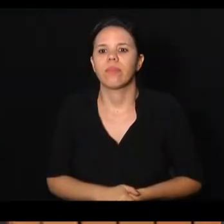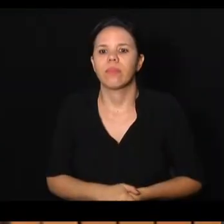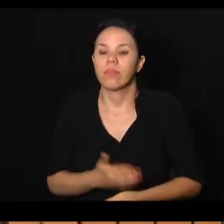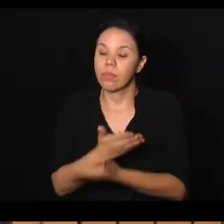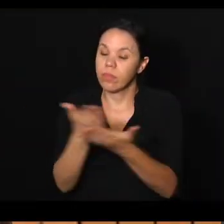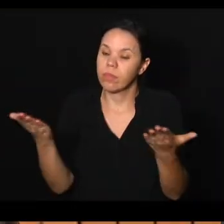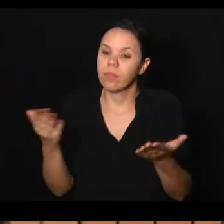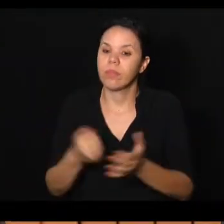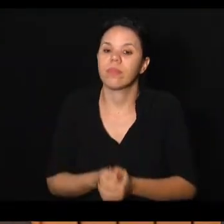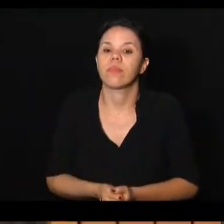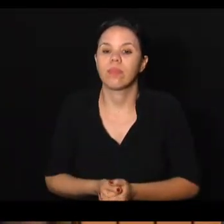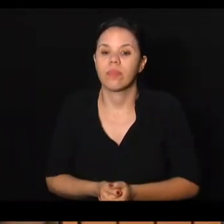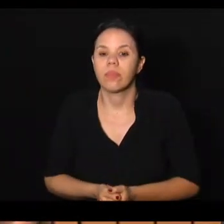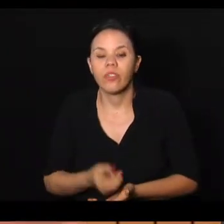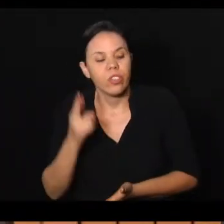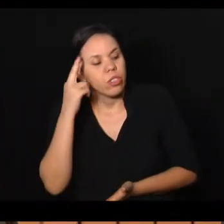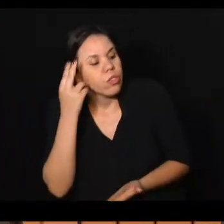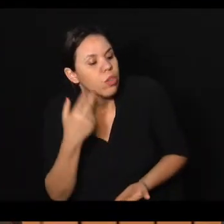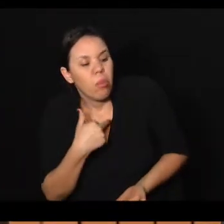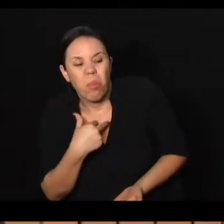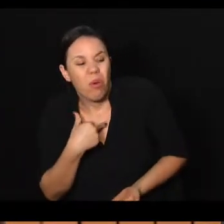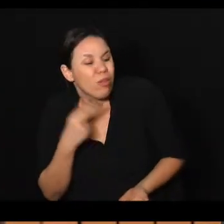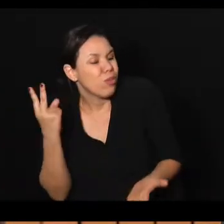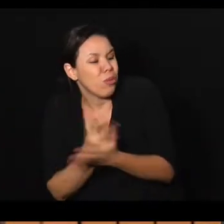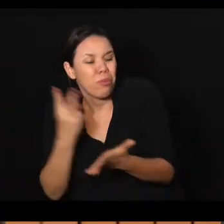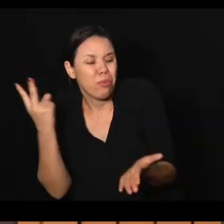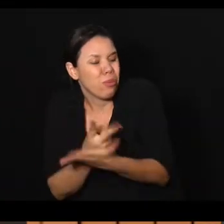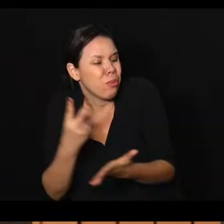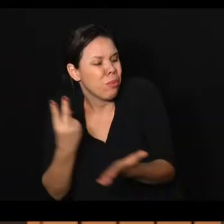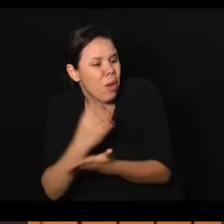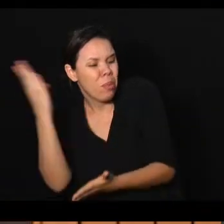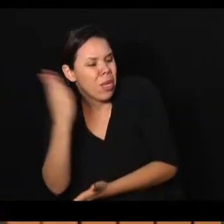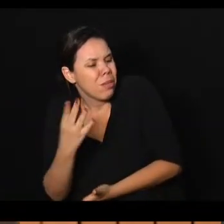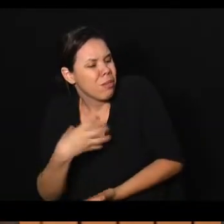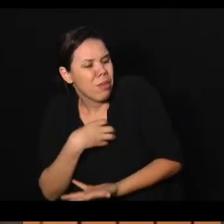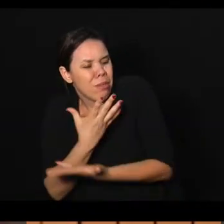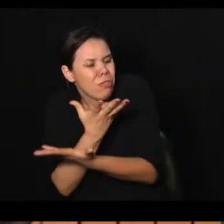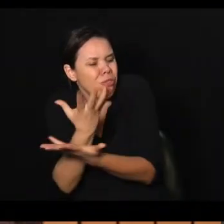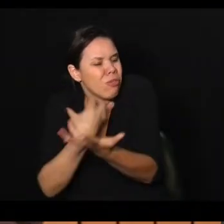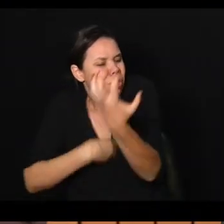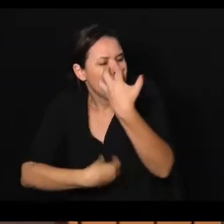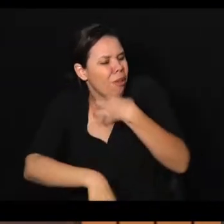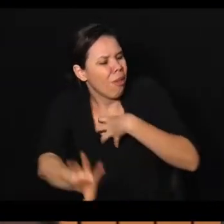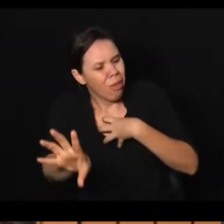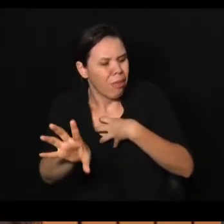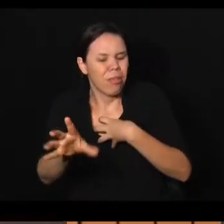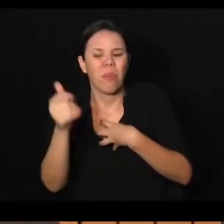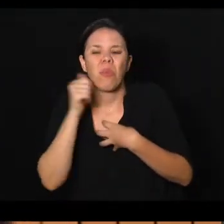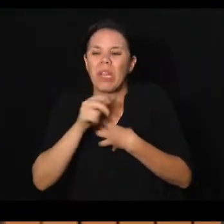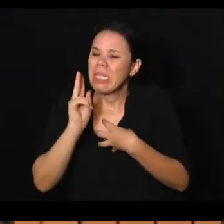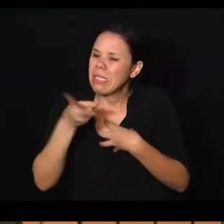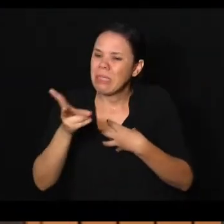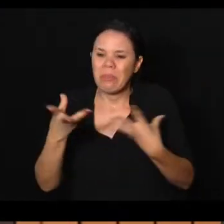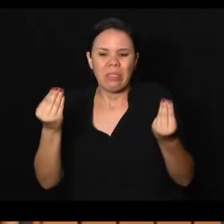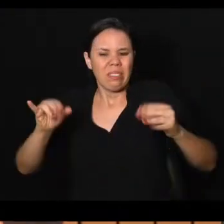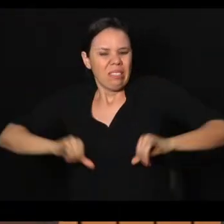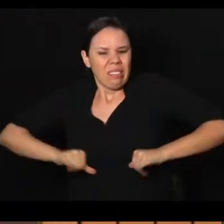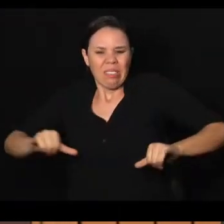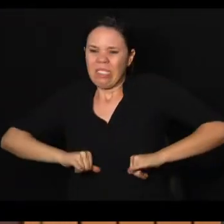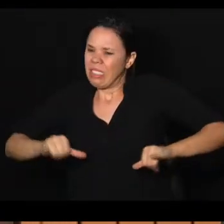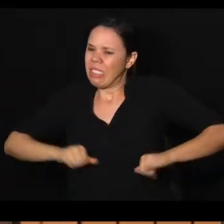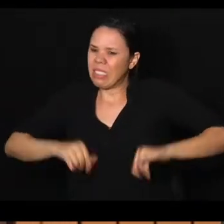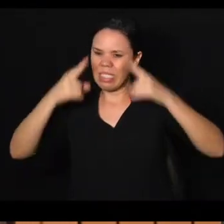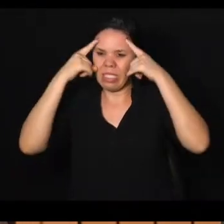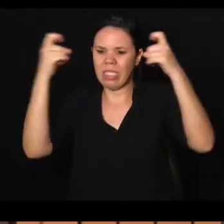Senhores, do jeito que está não pode ficar. A mulher nunca sofreu tanta violência no Brasil